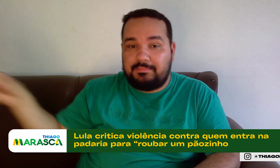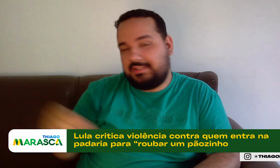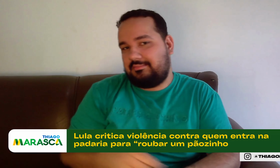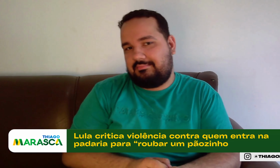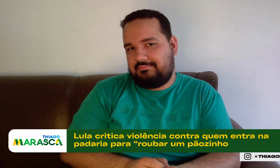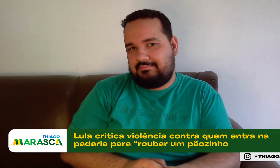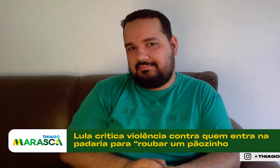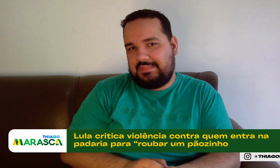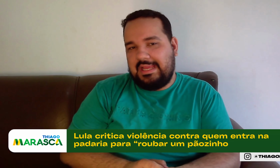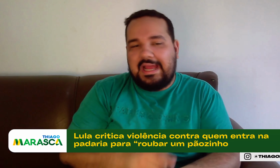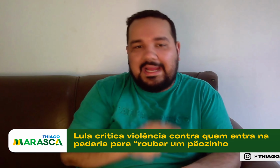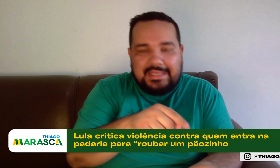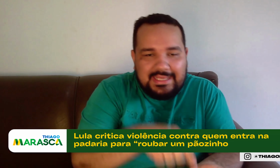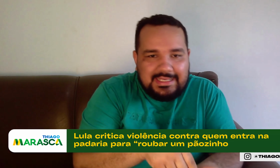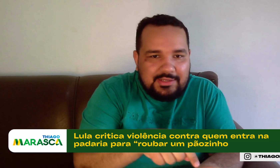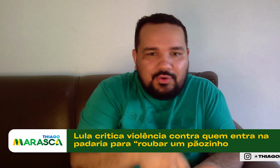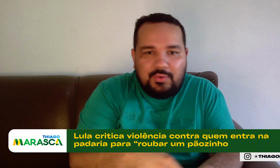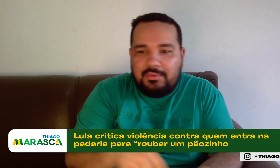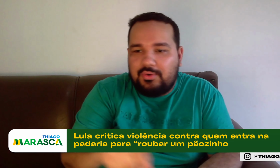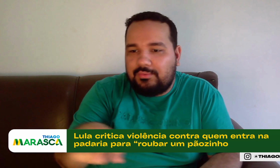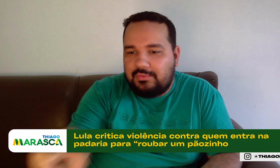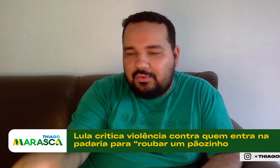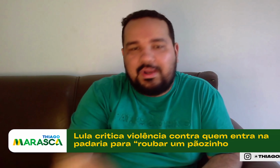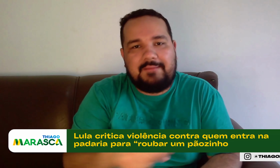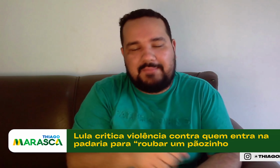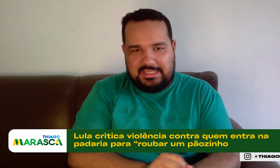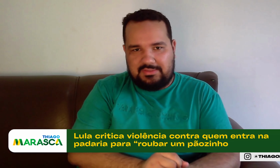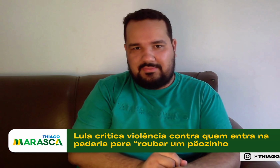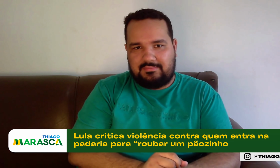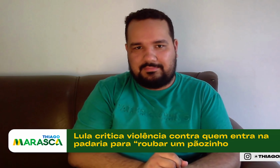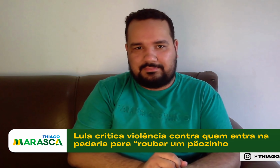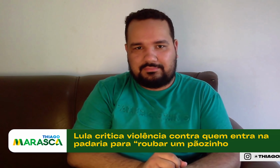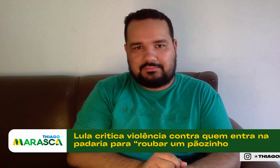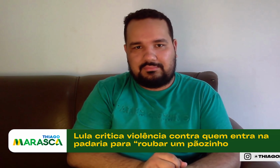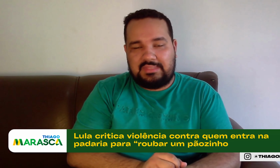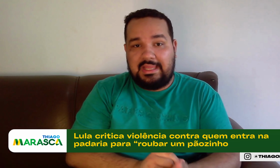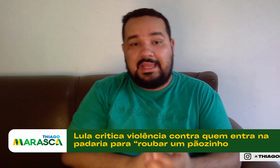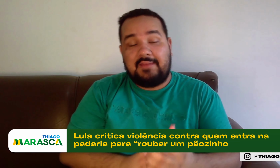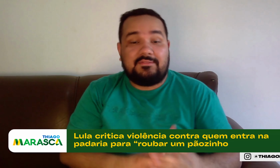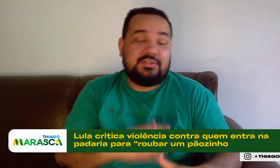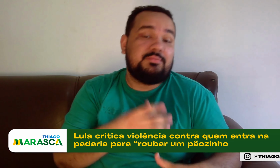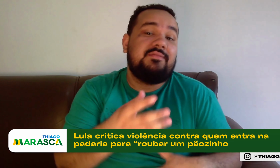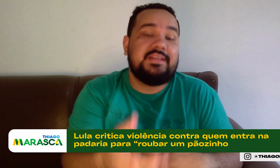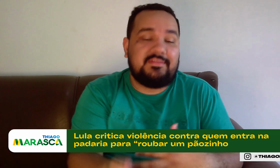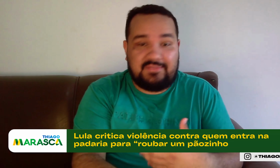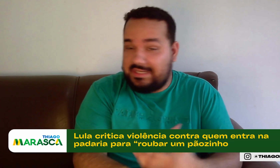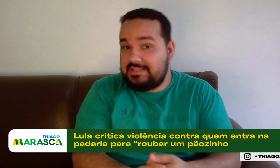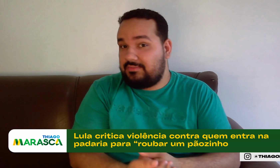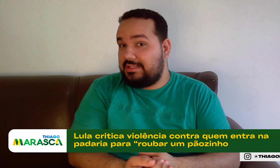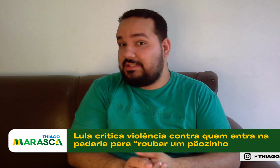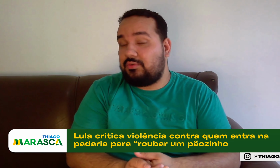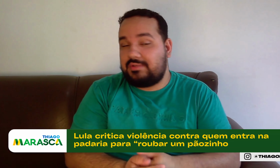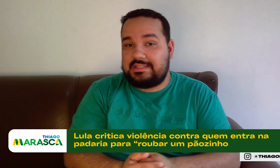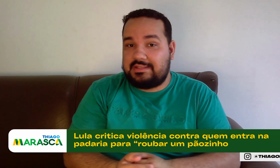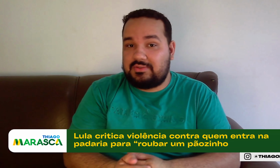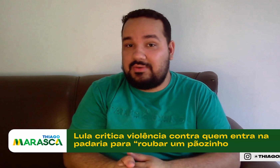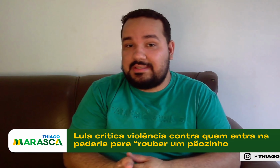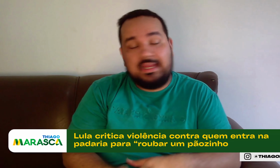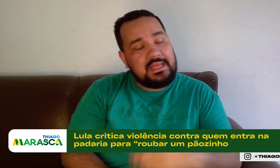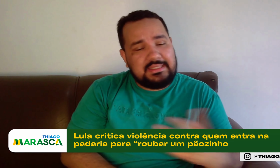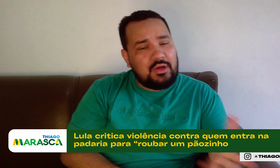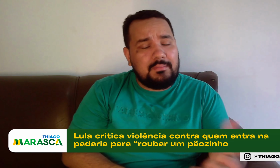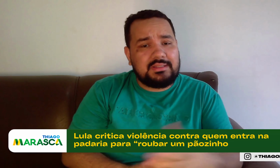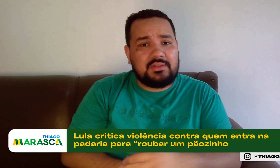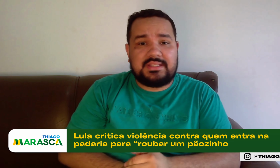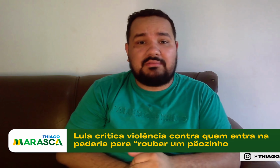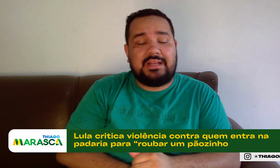estuprando aquele que roubou o remédio de uma via fácil né de conquistar as